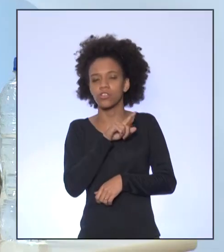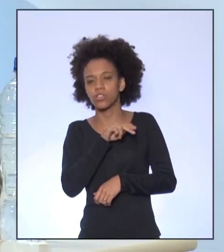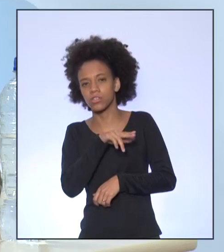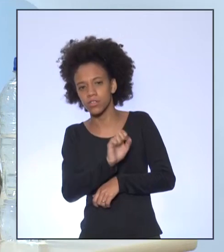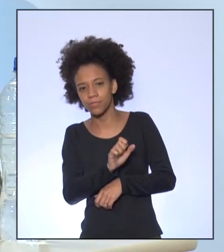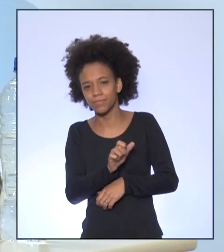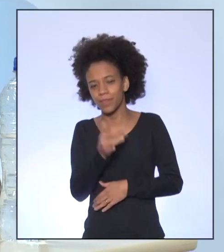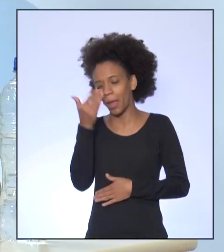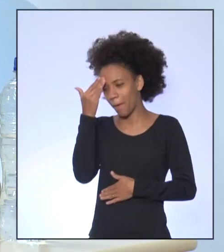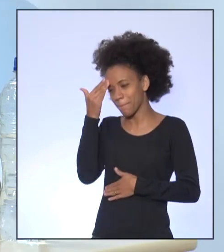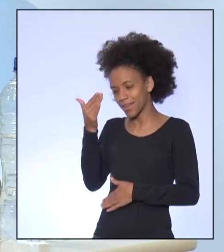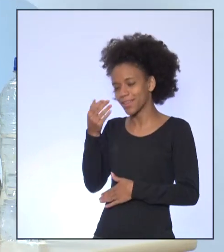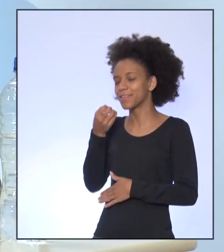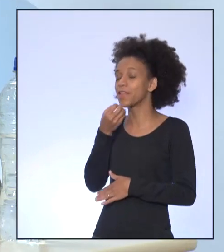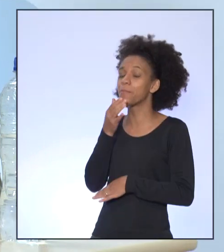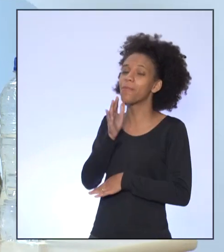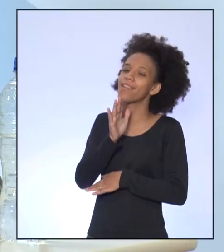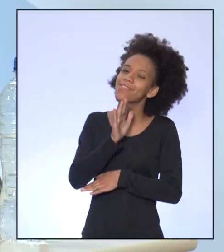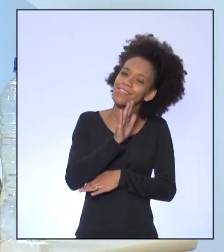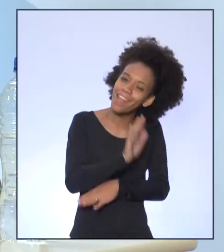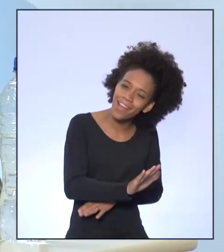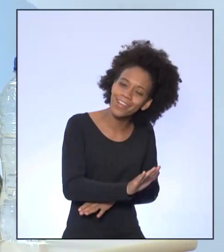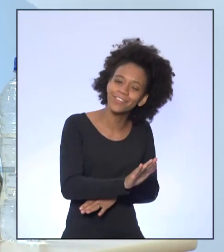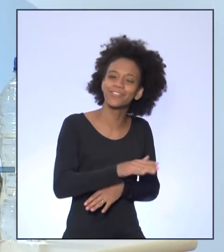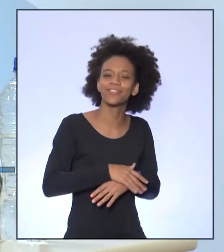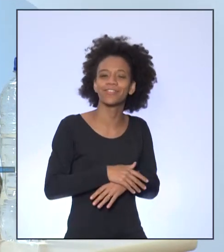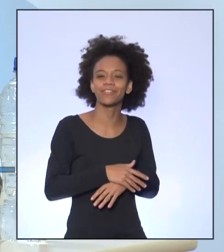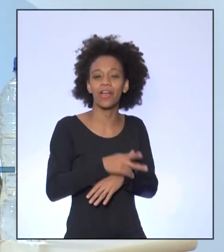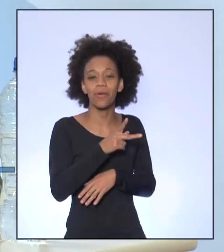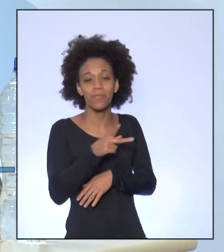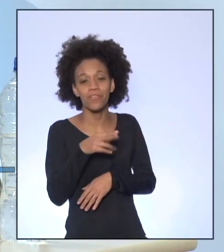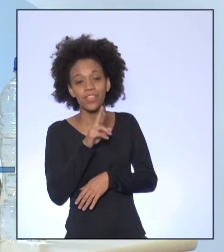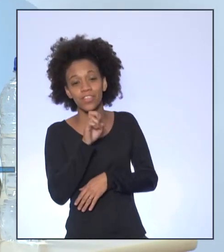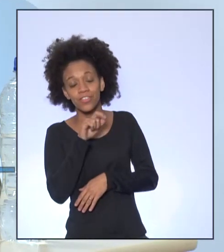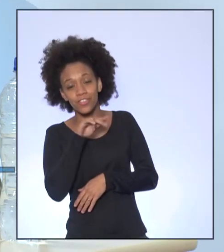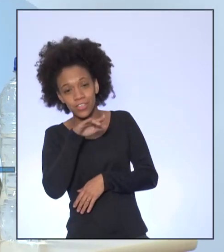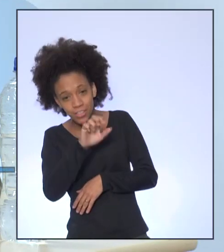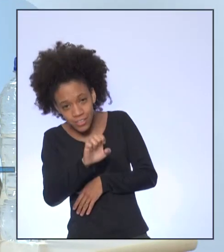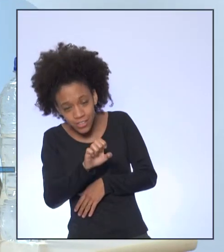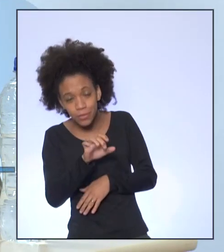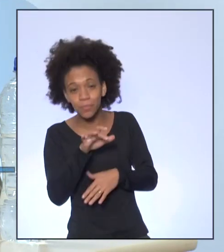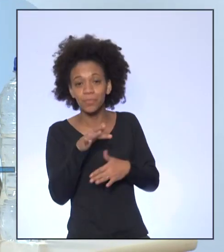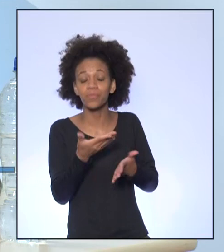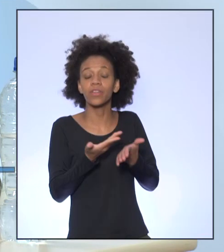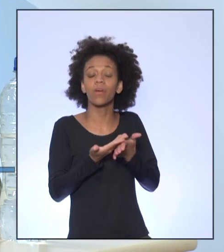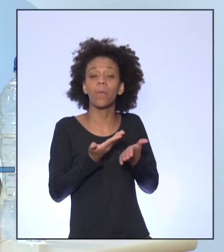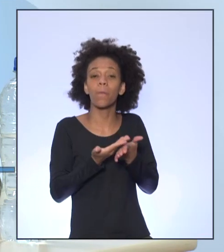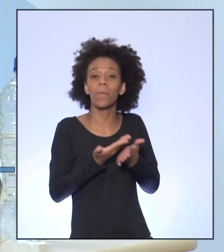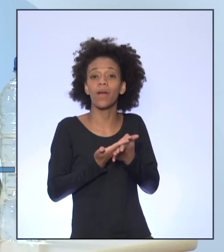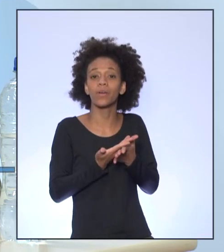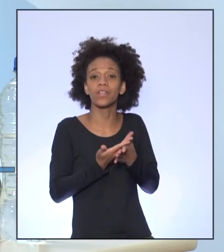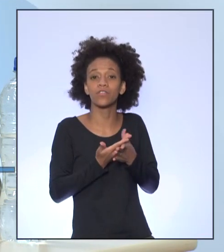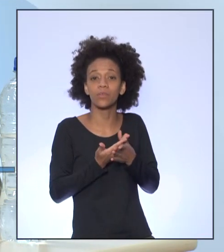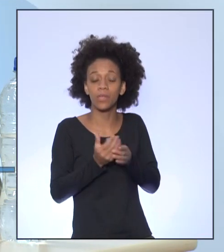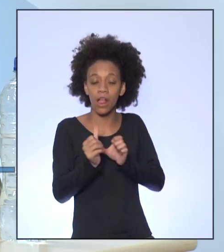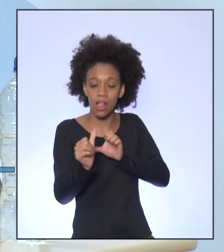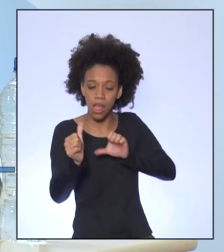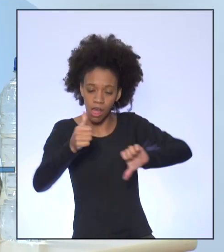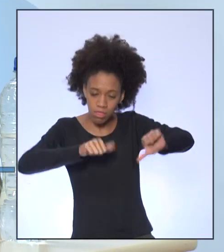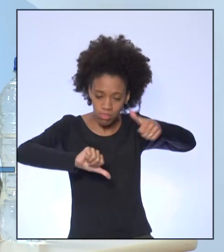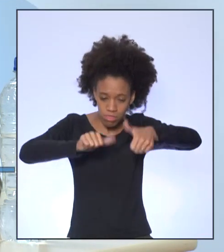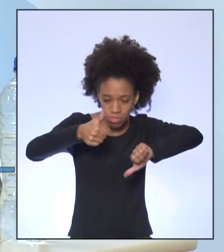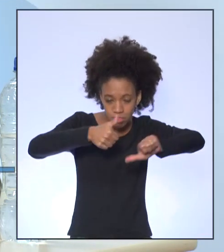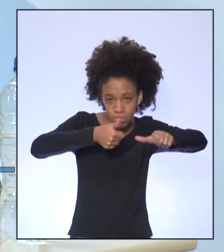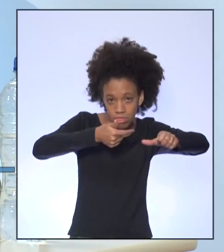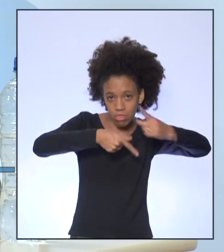Obrigada, Simone. Boa tarde, pessoal. Então, eu sou a professora Regiane. A nossa aula hoje vai ser sobre transformações. Alguns